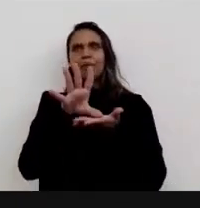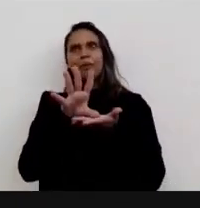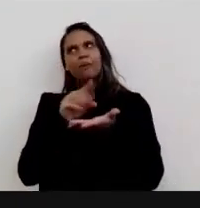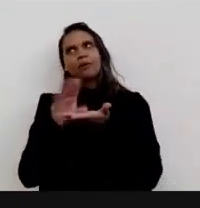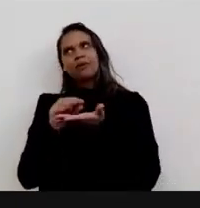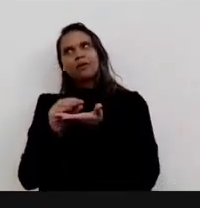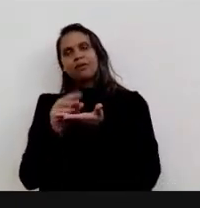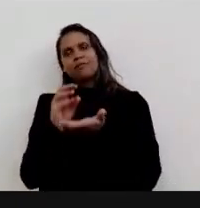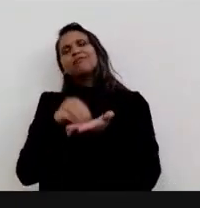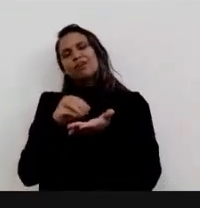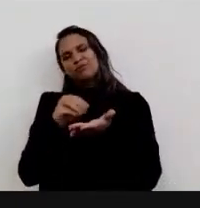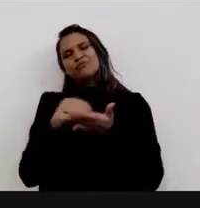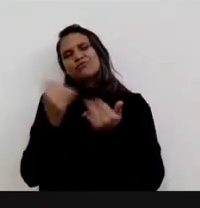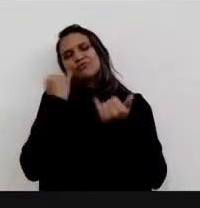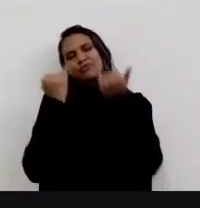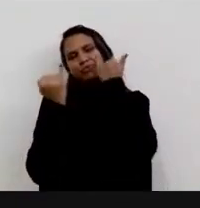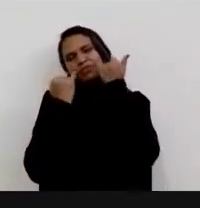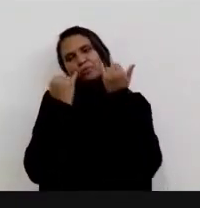captou.